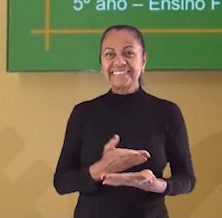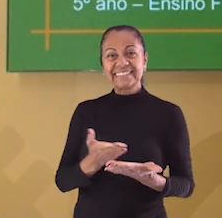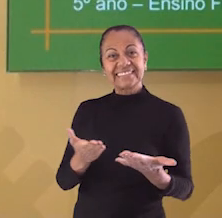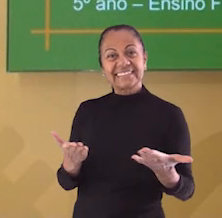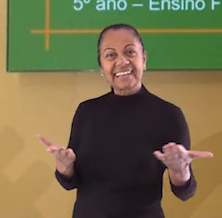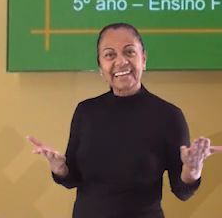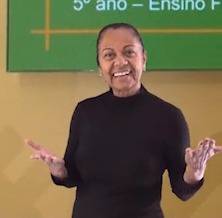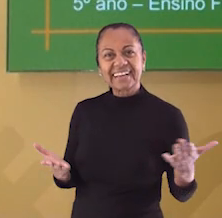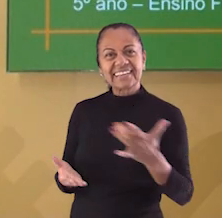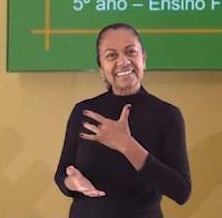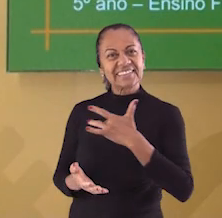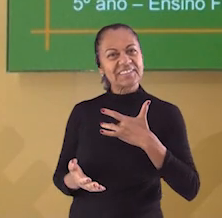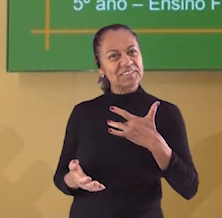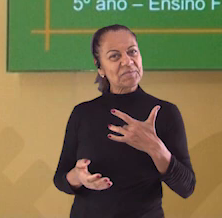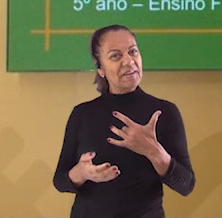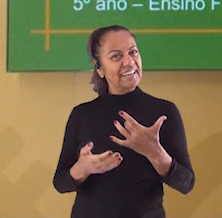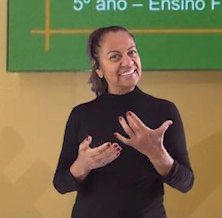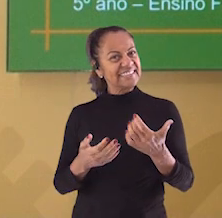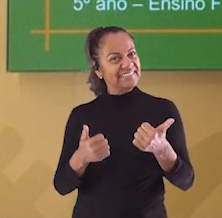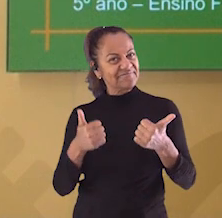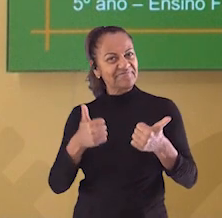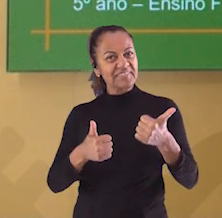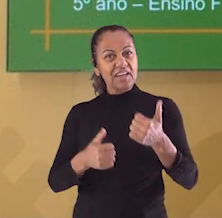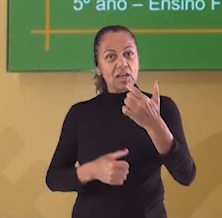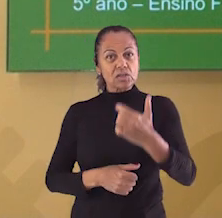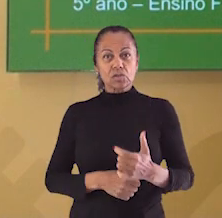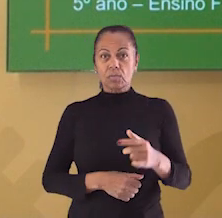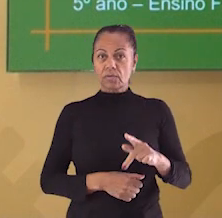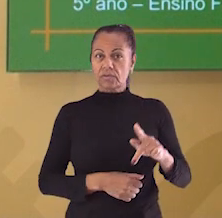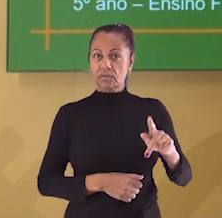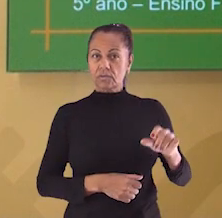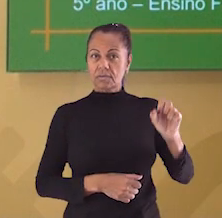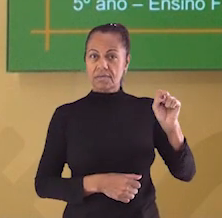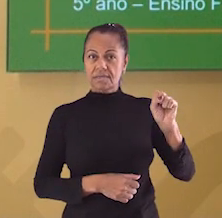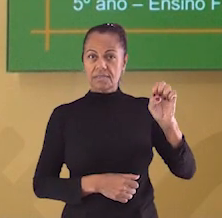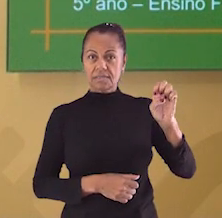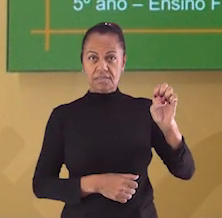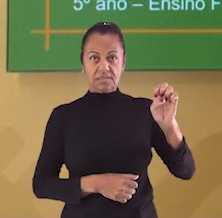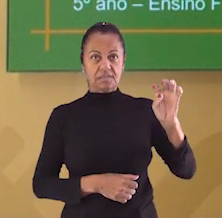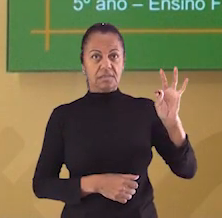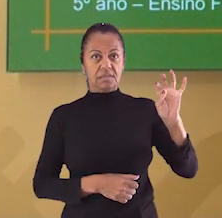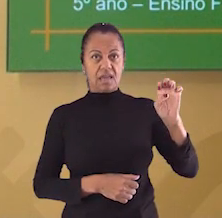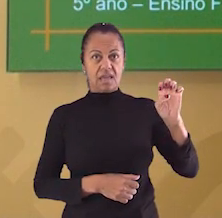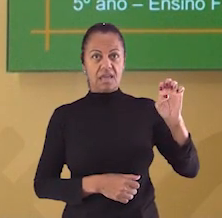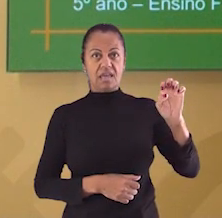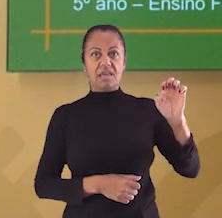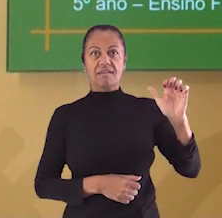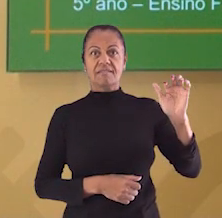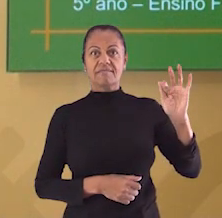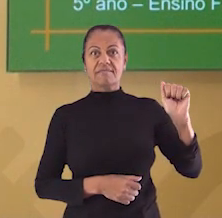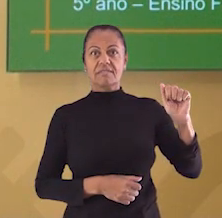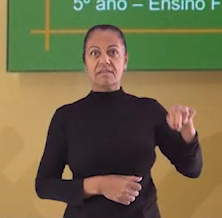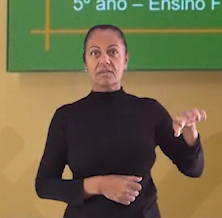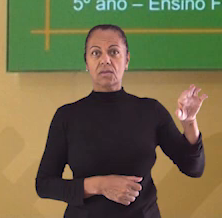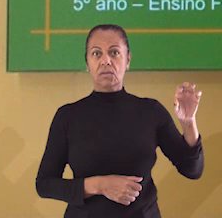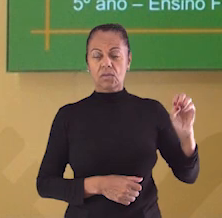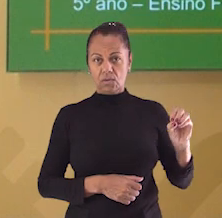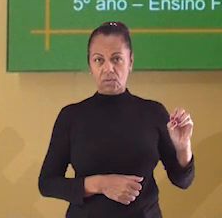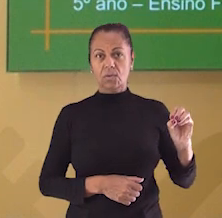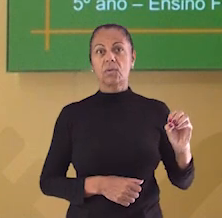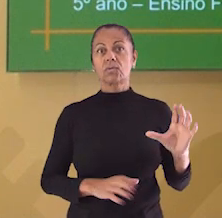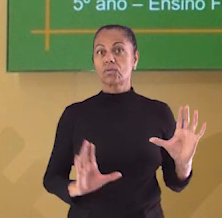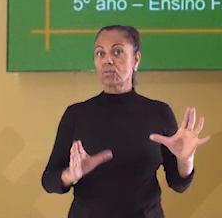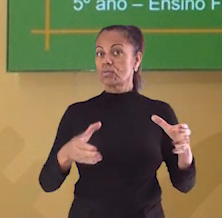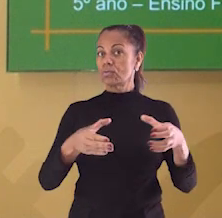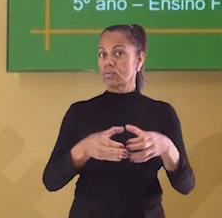E aí, turma, tudo bem com vocês? Sou o professor Stefano de Ciências do 5º ano dos anos iniciais, ensino fundamental.